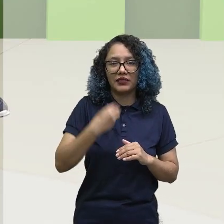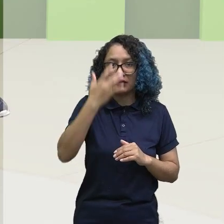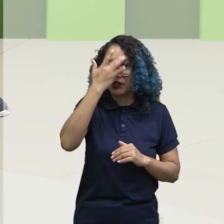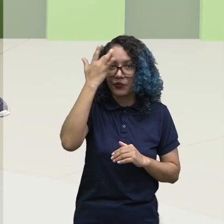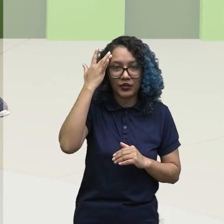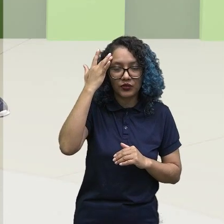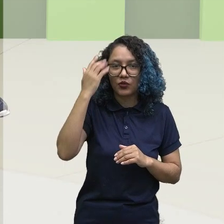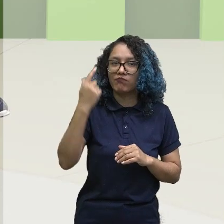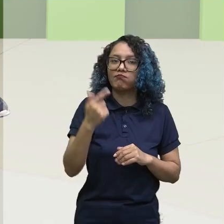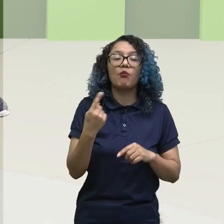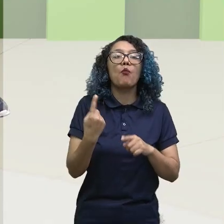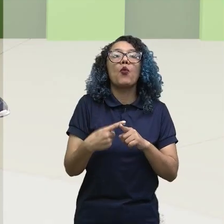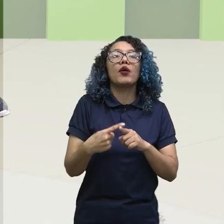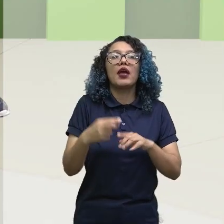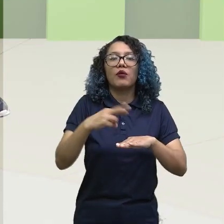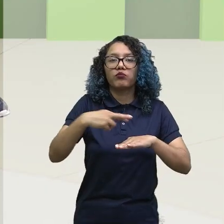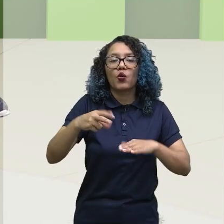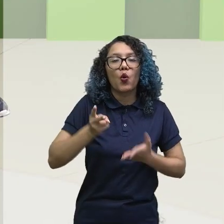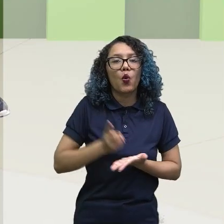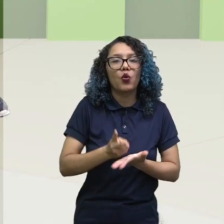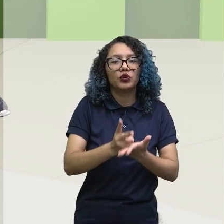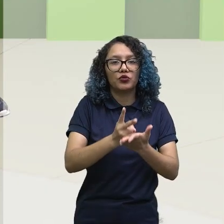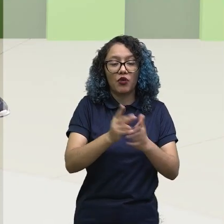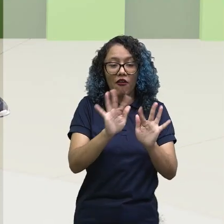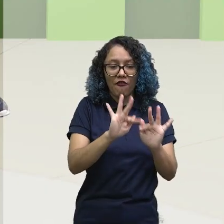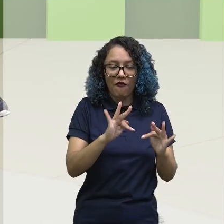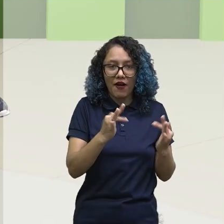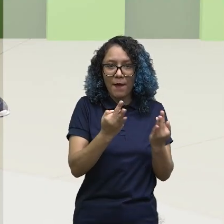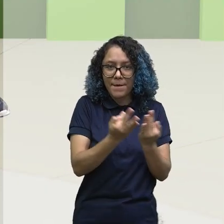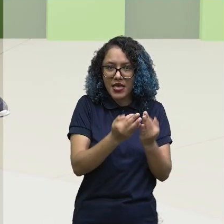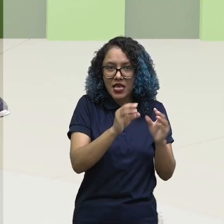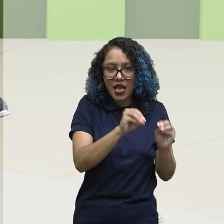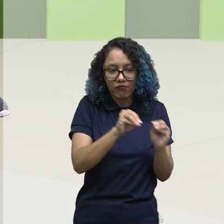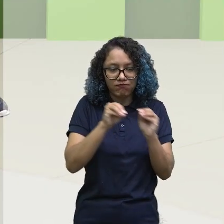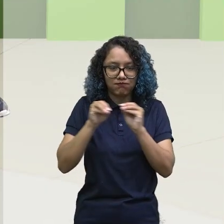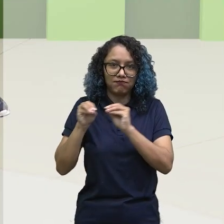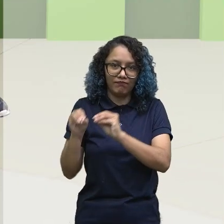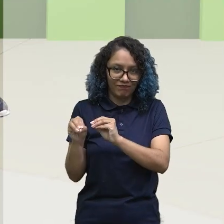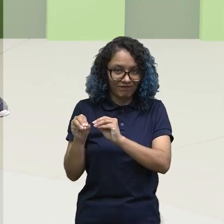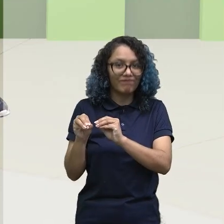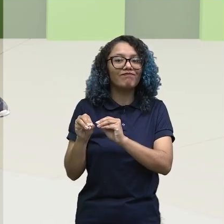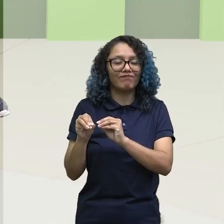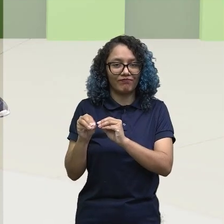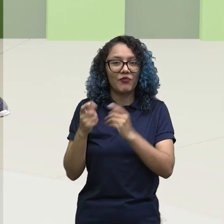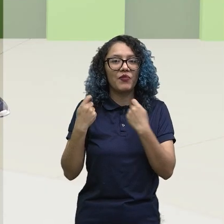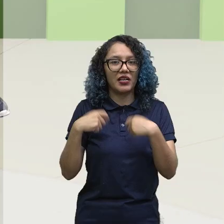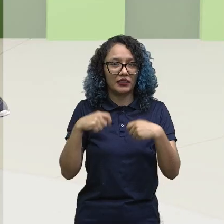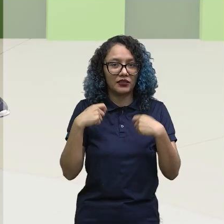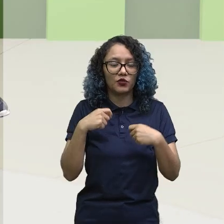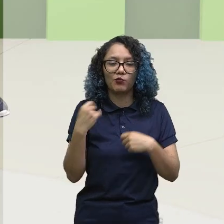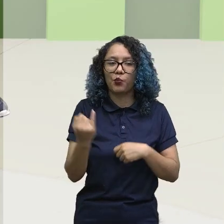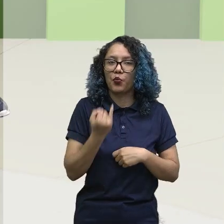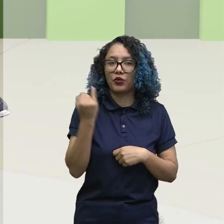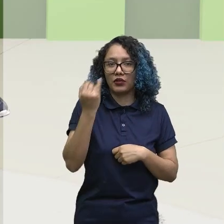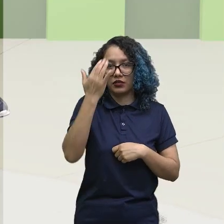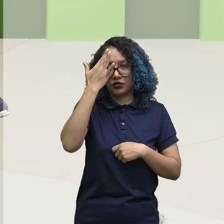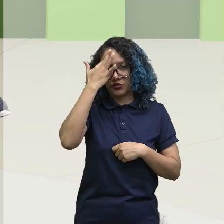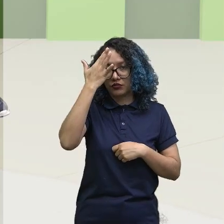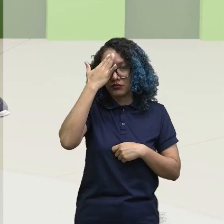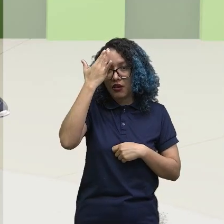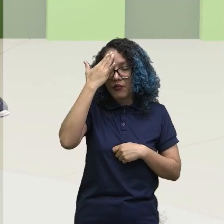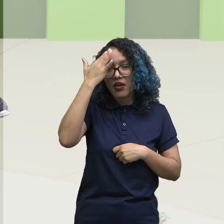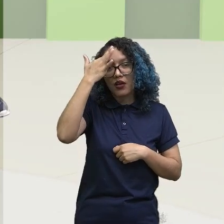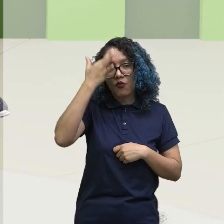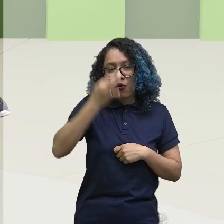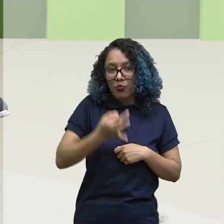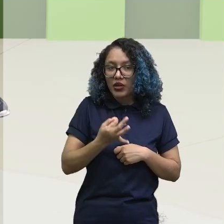naquele ambiente, naquela cidade. Famílias foram deslocadas. É muito importante entender a grandeza desse